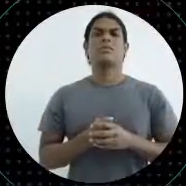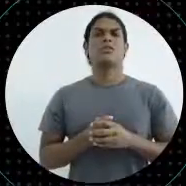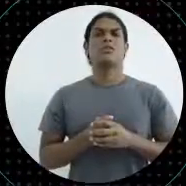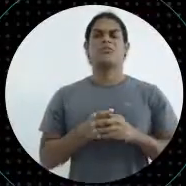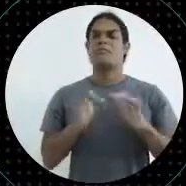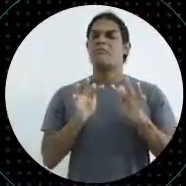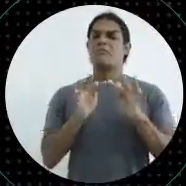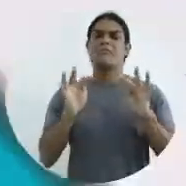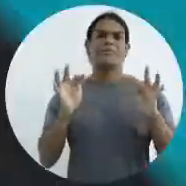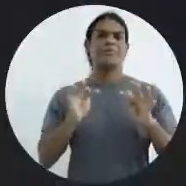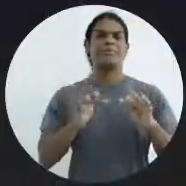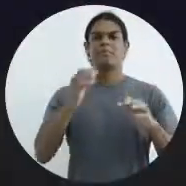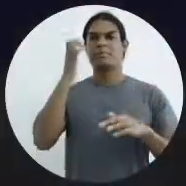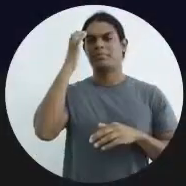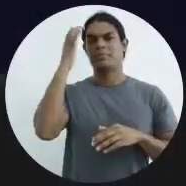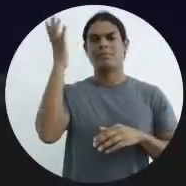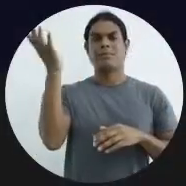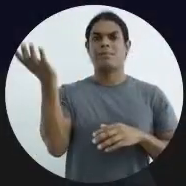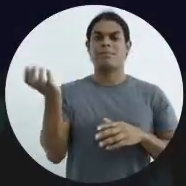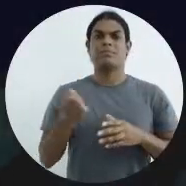simples do que em JavaScript.